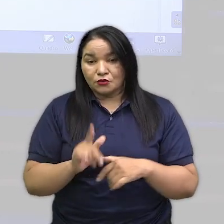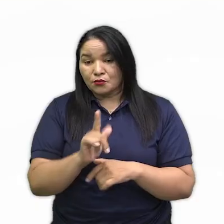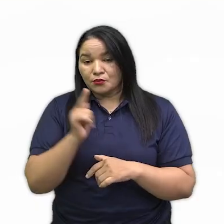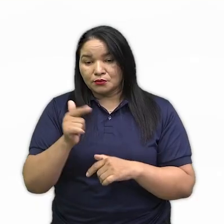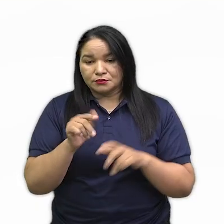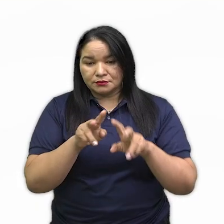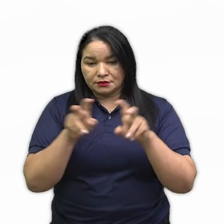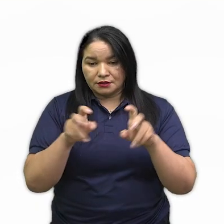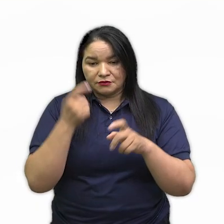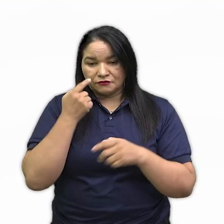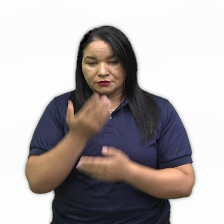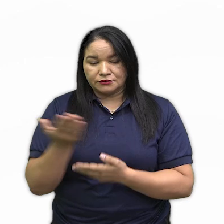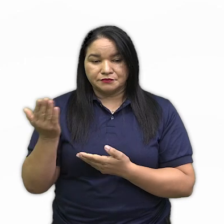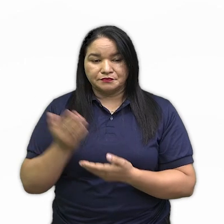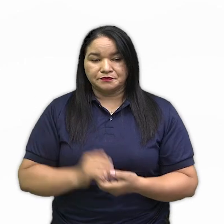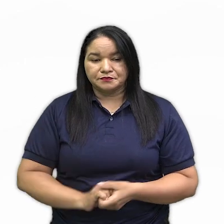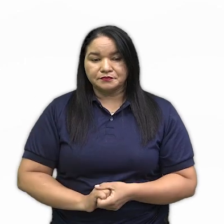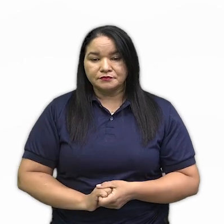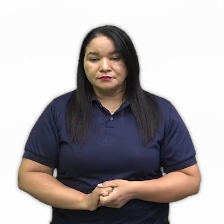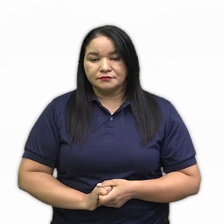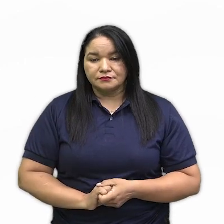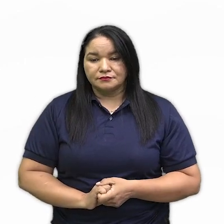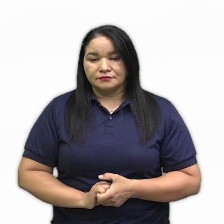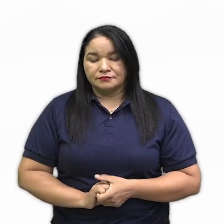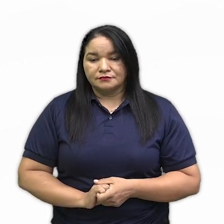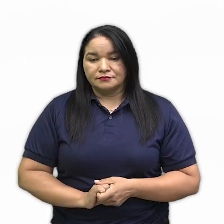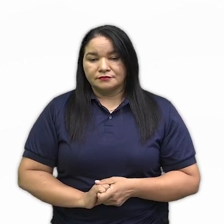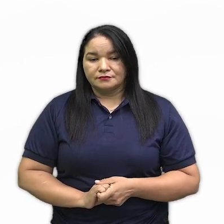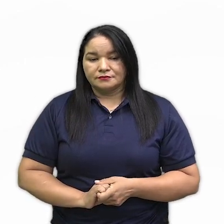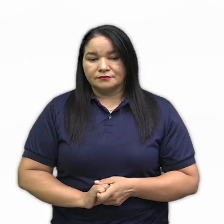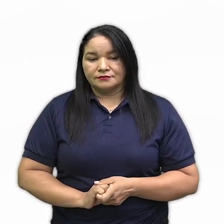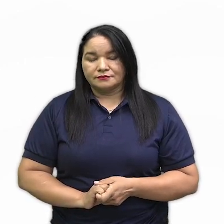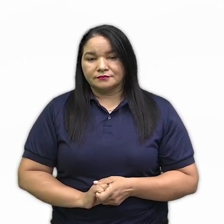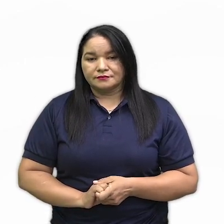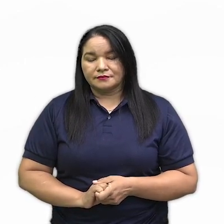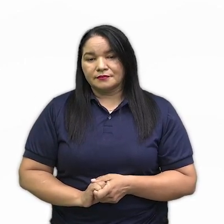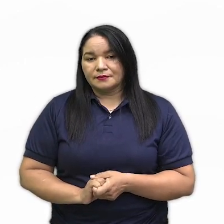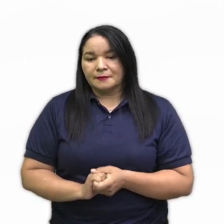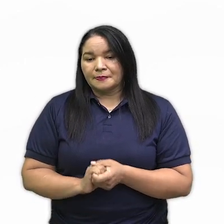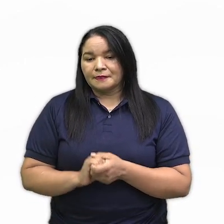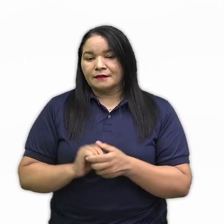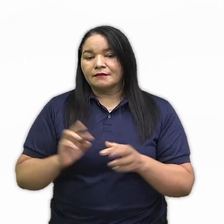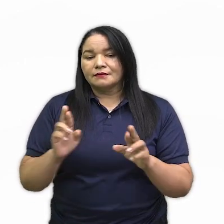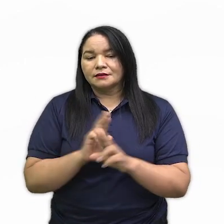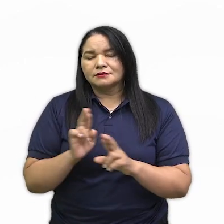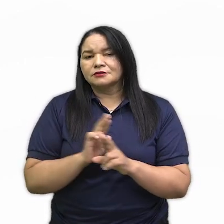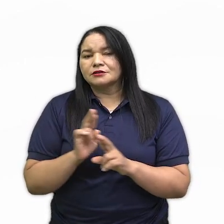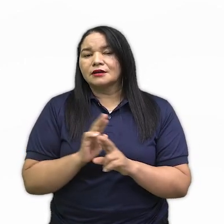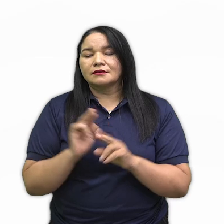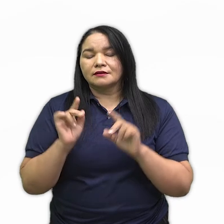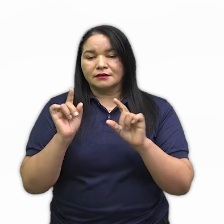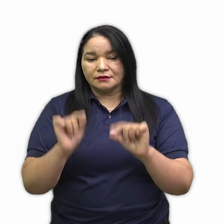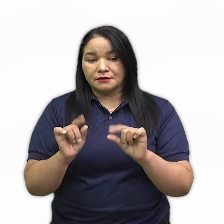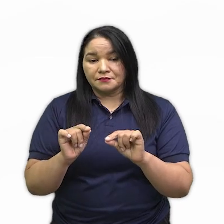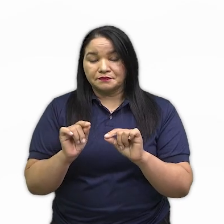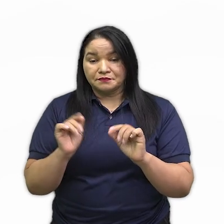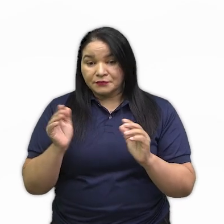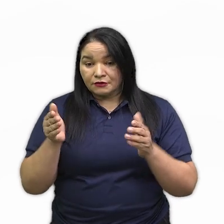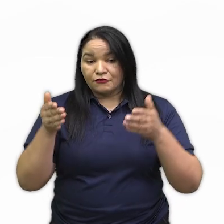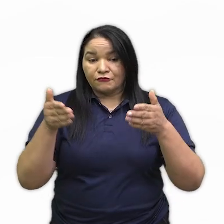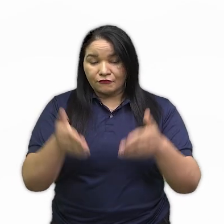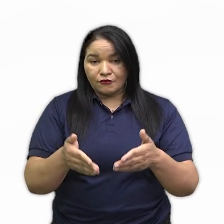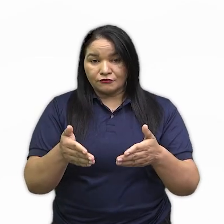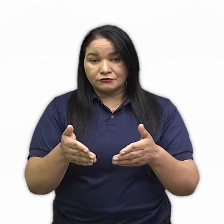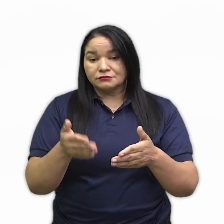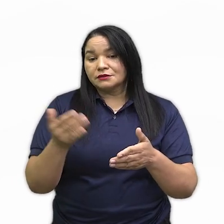outra temática. Acompanhem comigo. Essa outra temática está relacionada, obviamente, àquilo que nós estamos trabalhando, mas focado ali